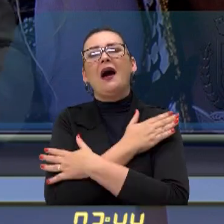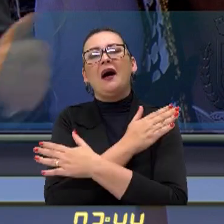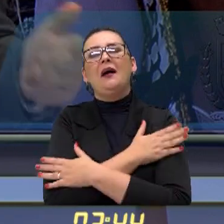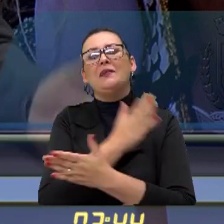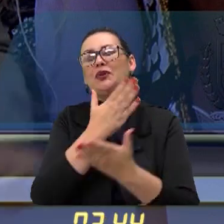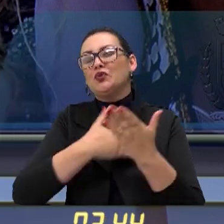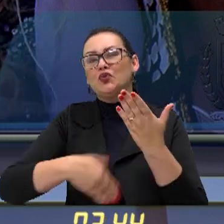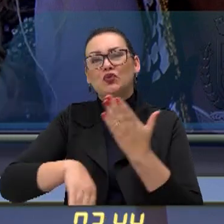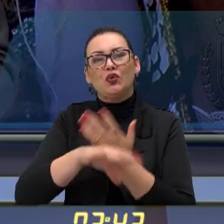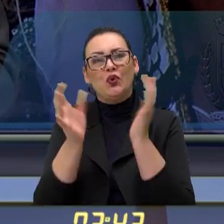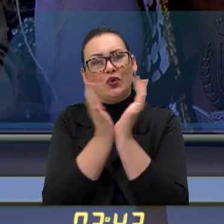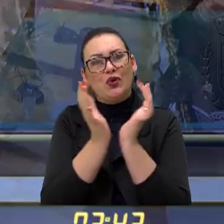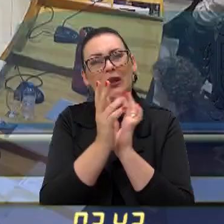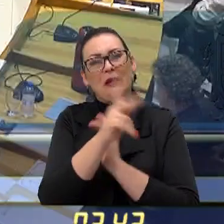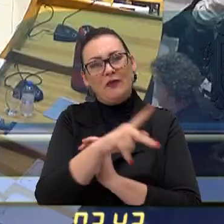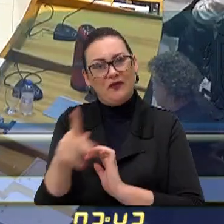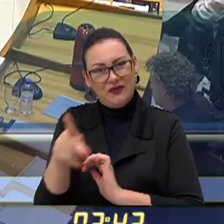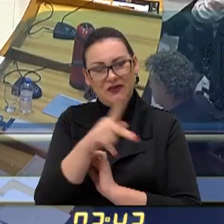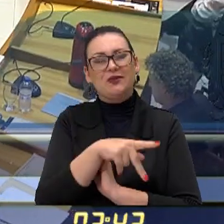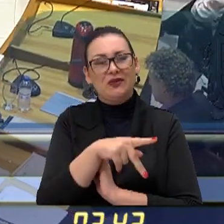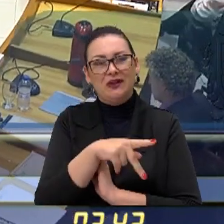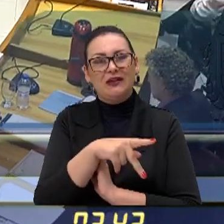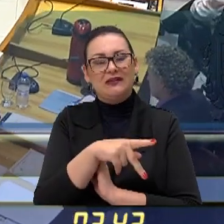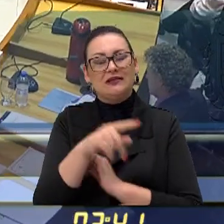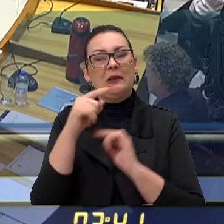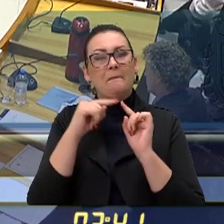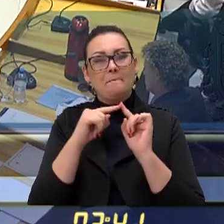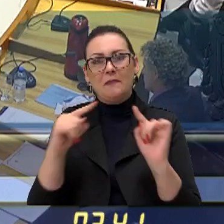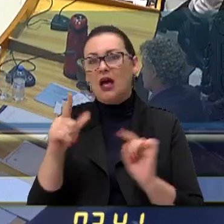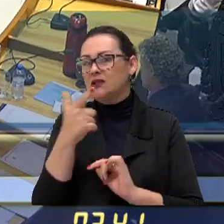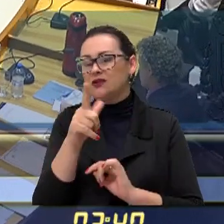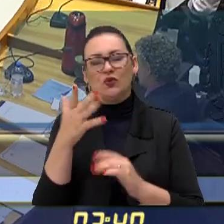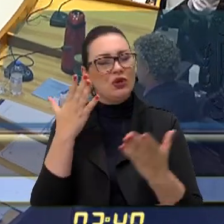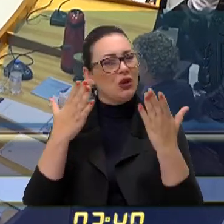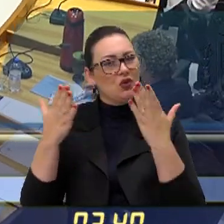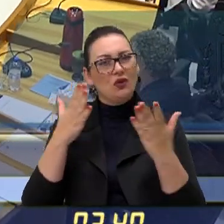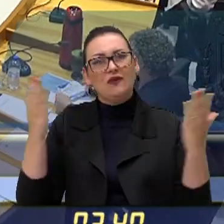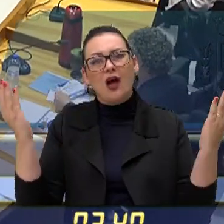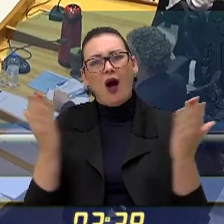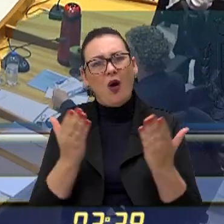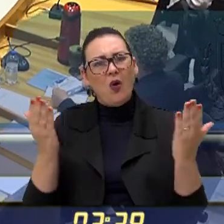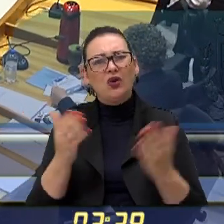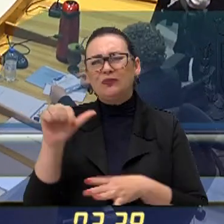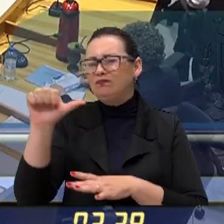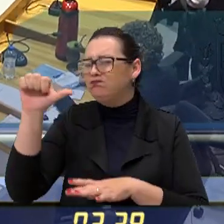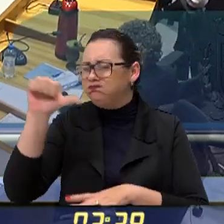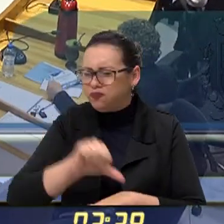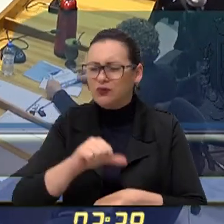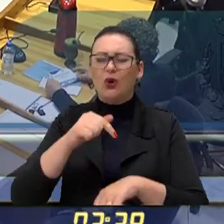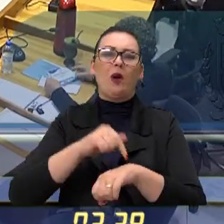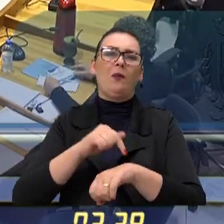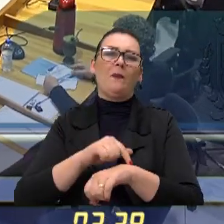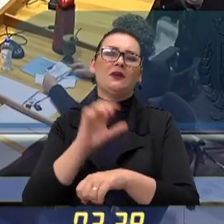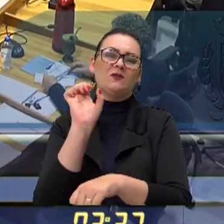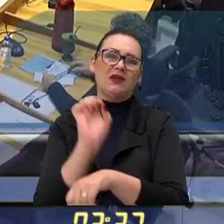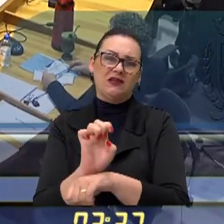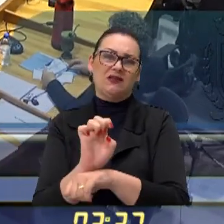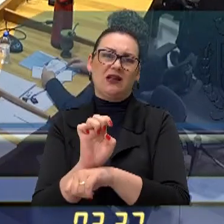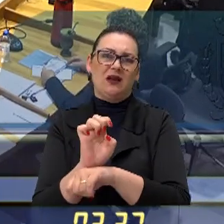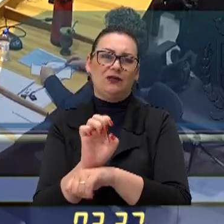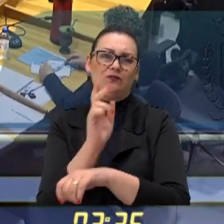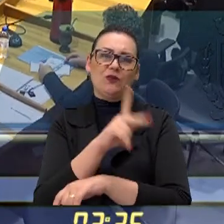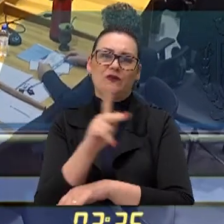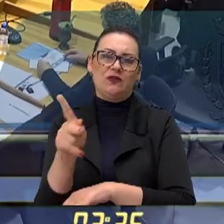professores das redes particulares, do ensino superior, mas sem dúvida hoje quem vive o pior momento são os professores estaduais